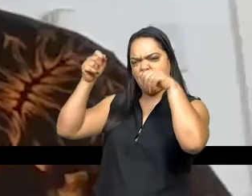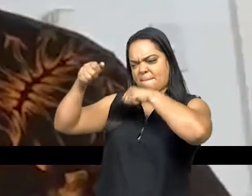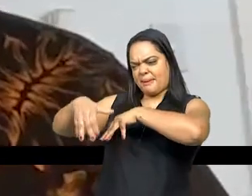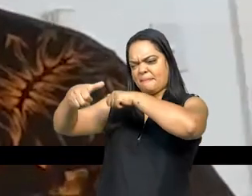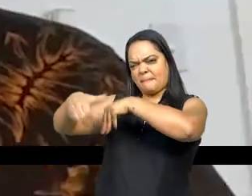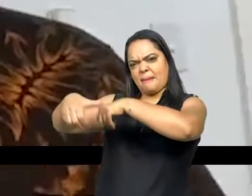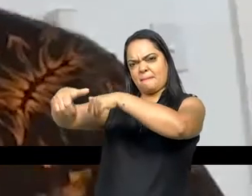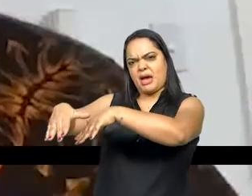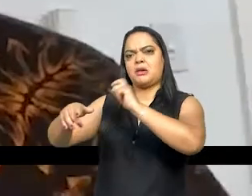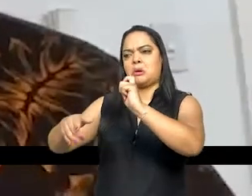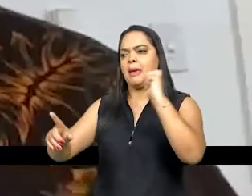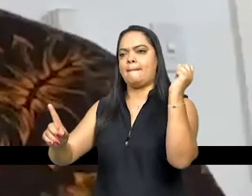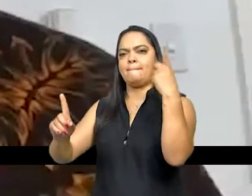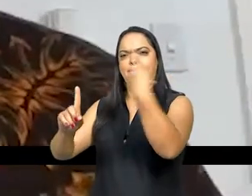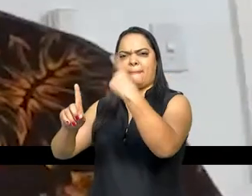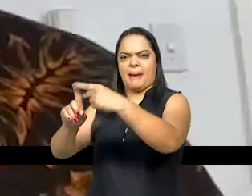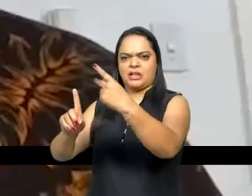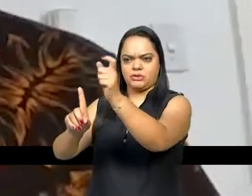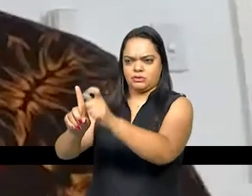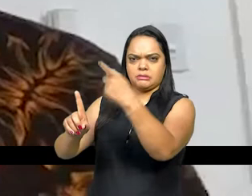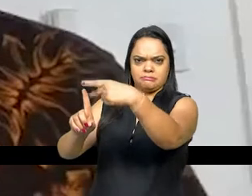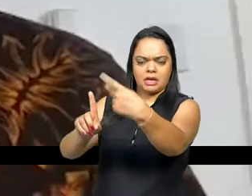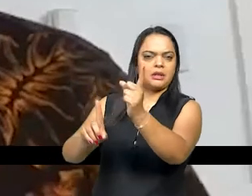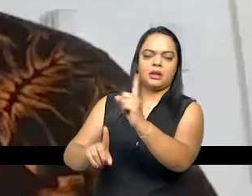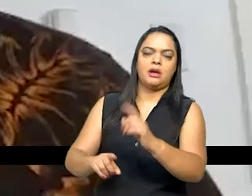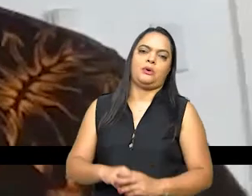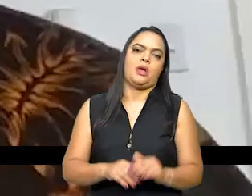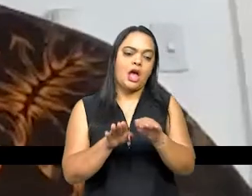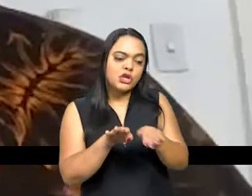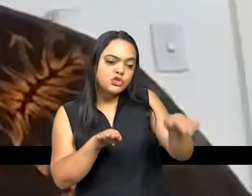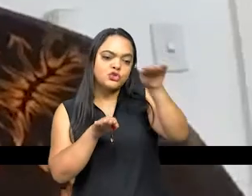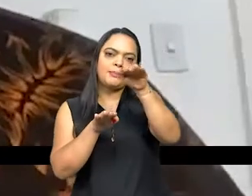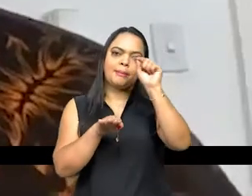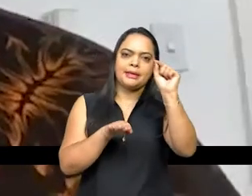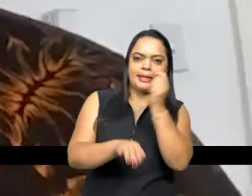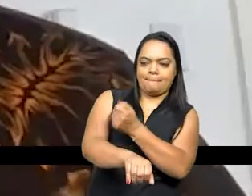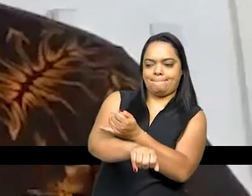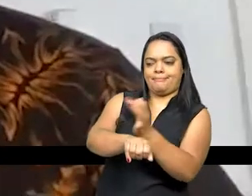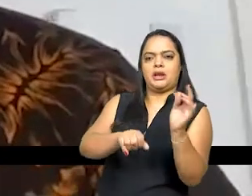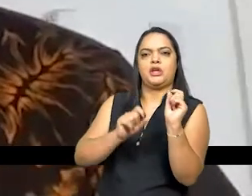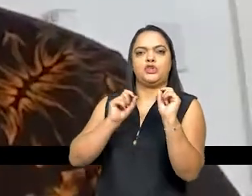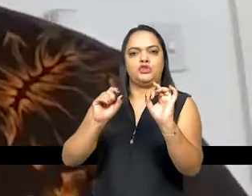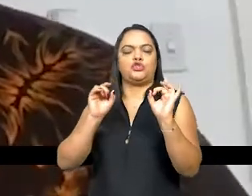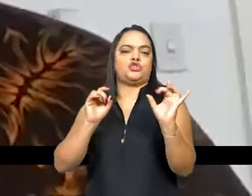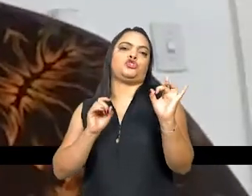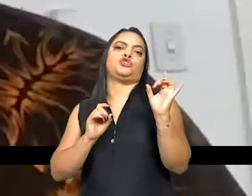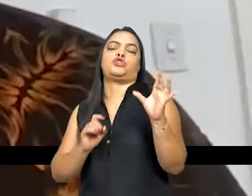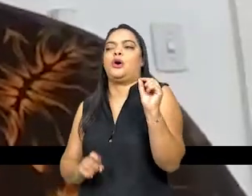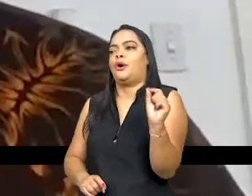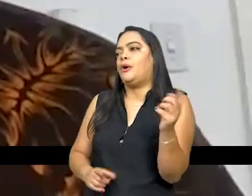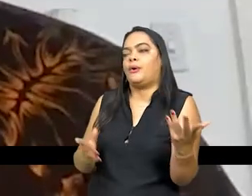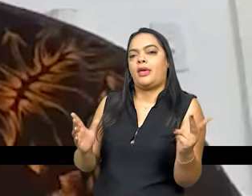espanca alguém. Isso acontece com muita frequência. Mas a supremacia branca ela não se manifesta só nessa situação